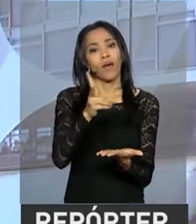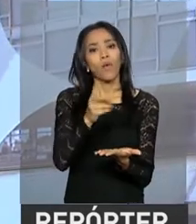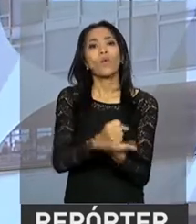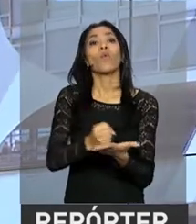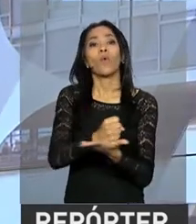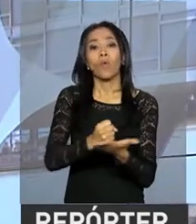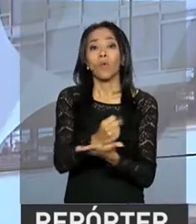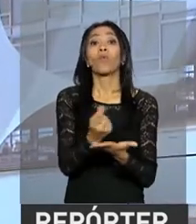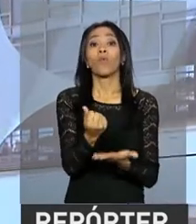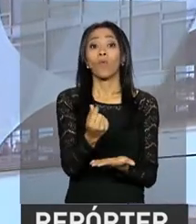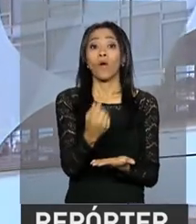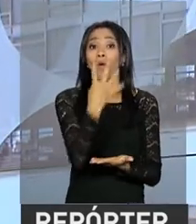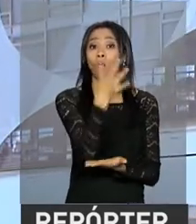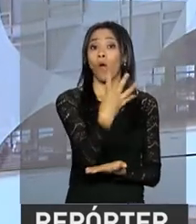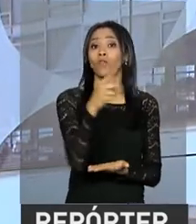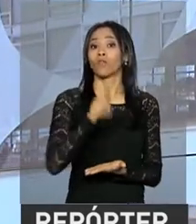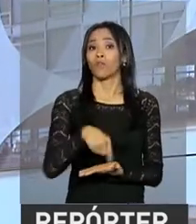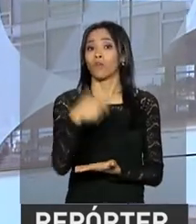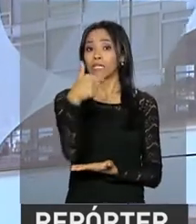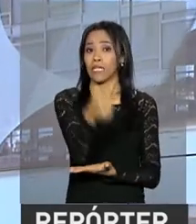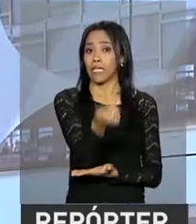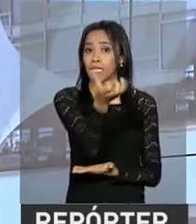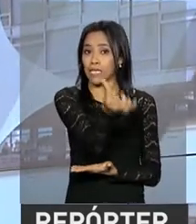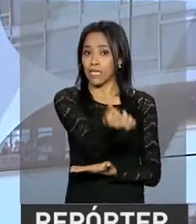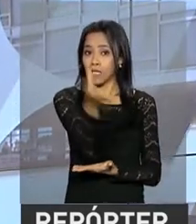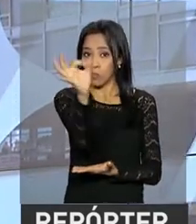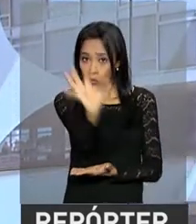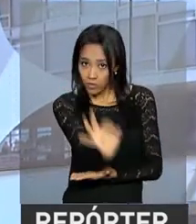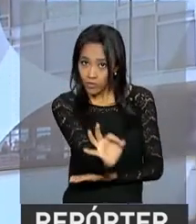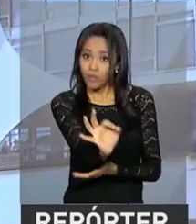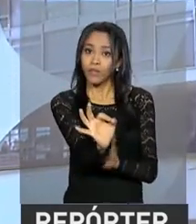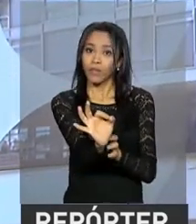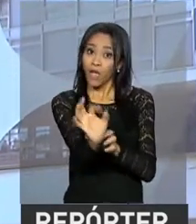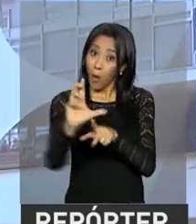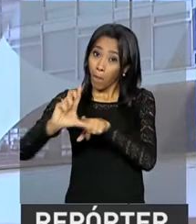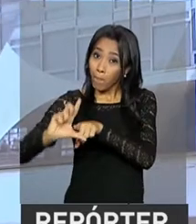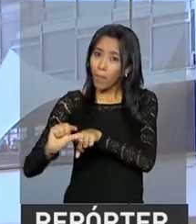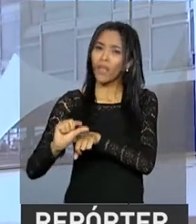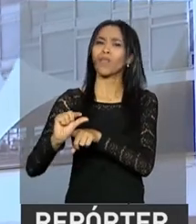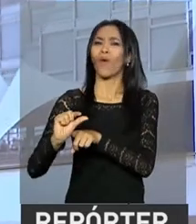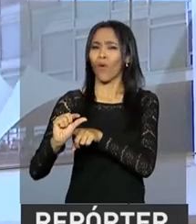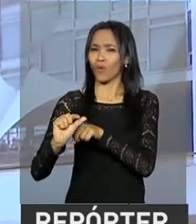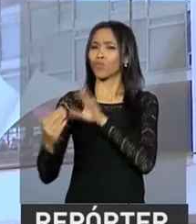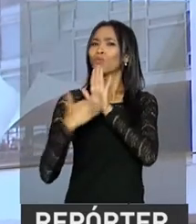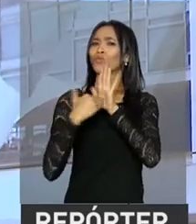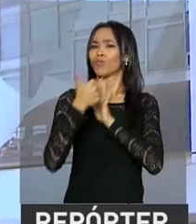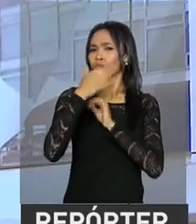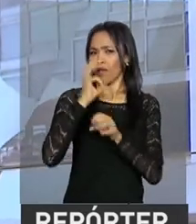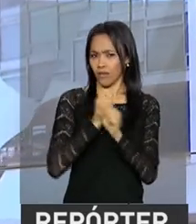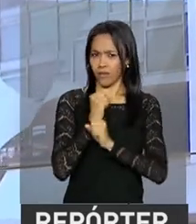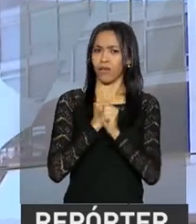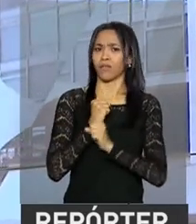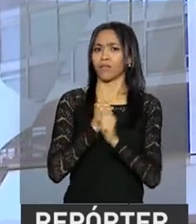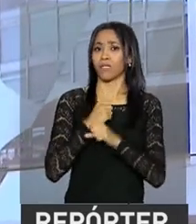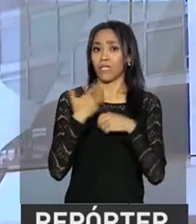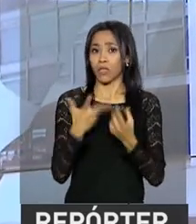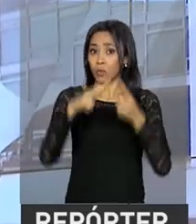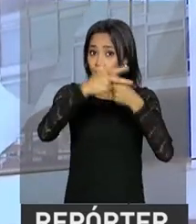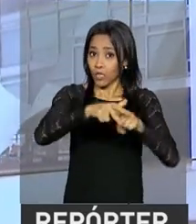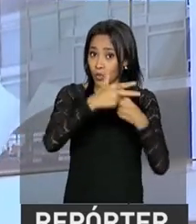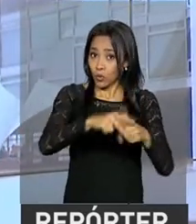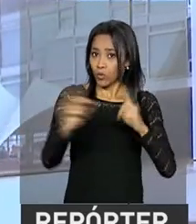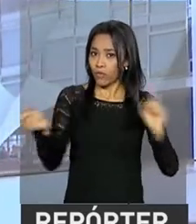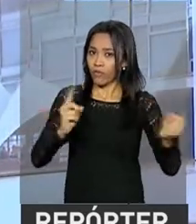de 4,76 por cento o menor percentual dos últimos dez anos os reajustes podem